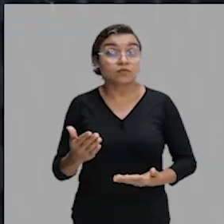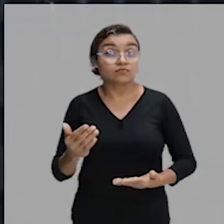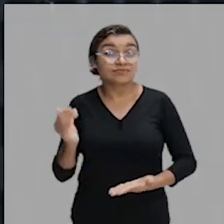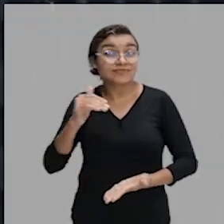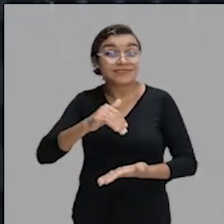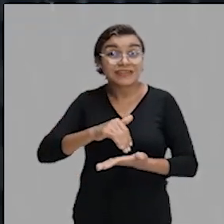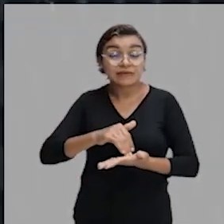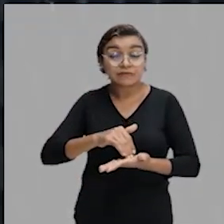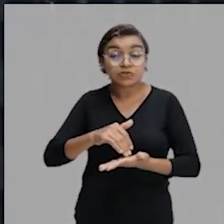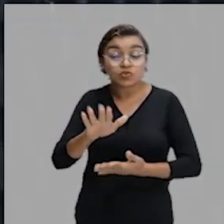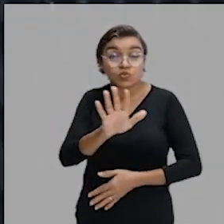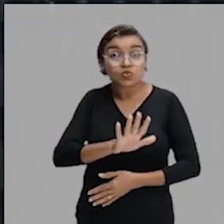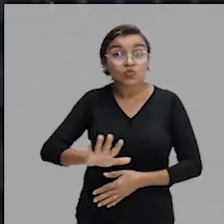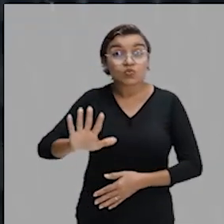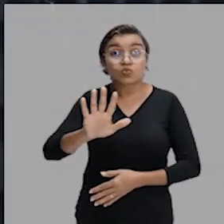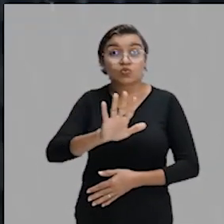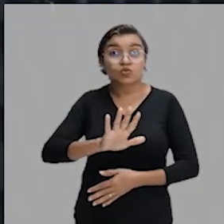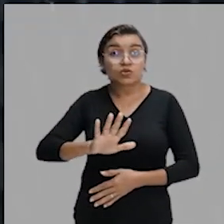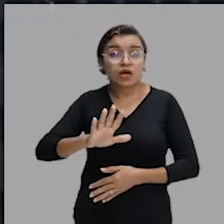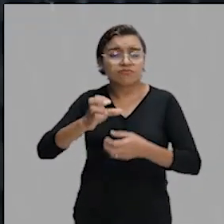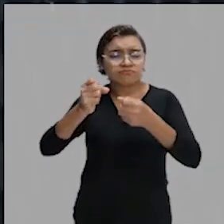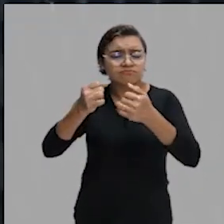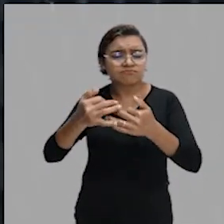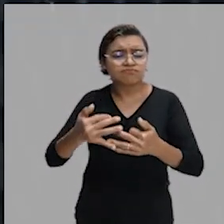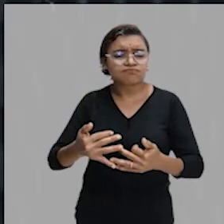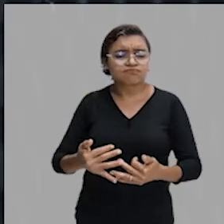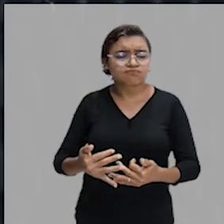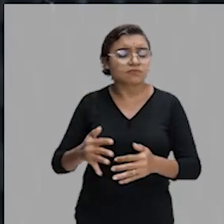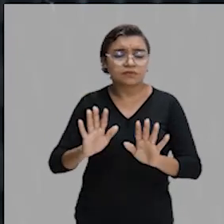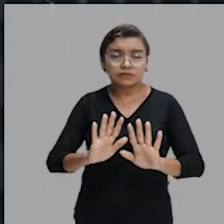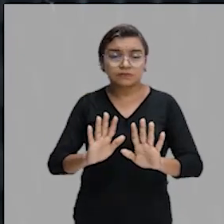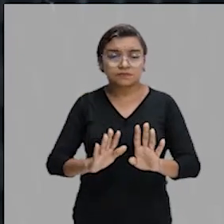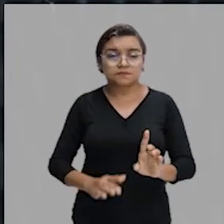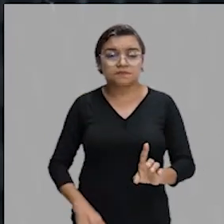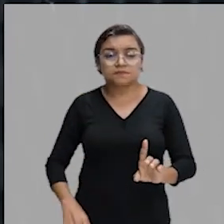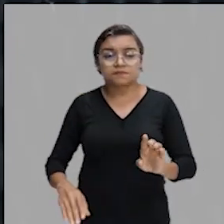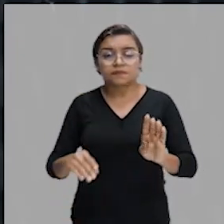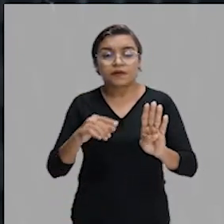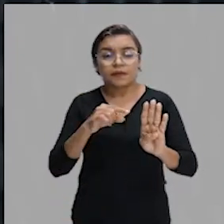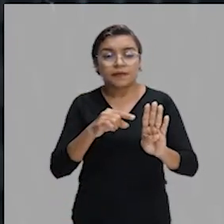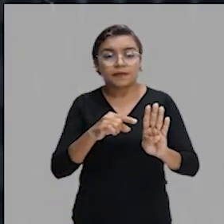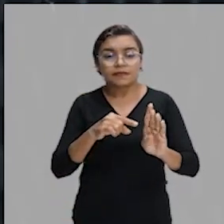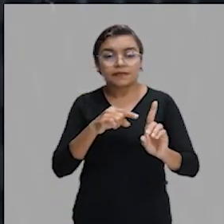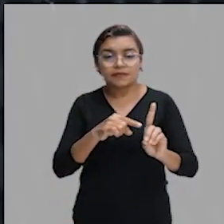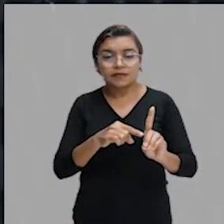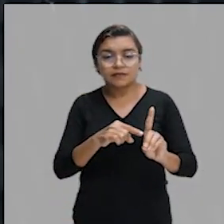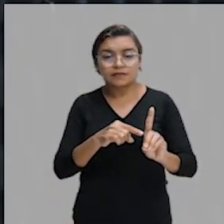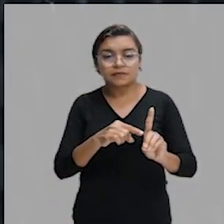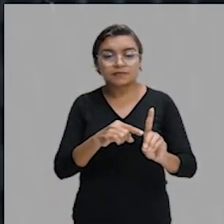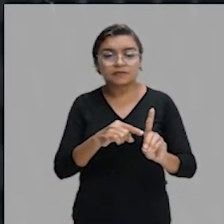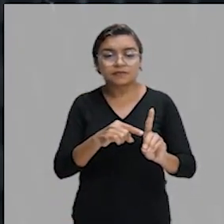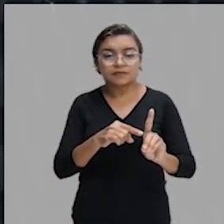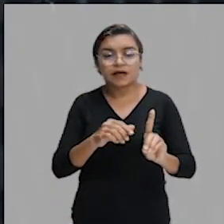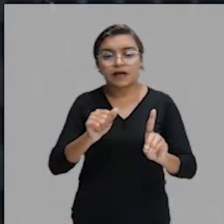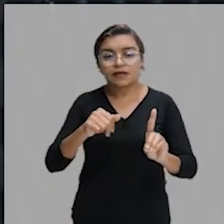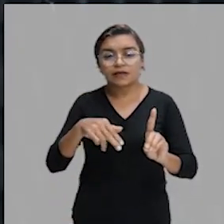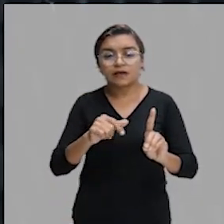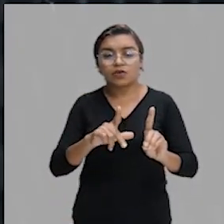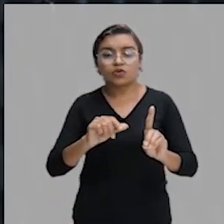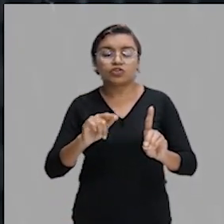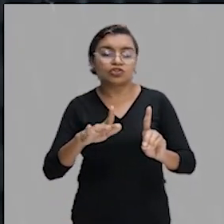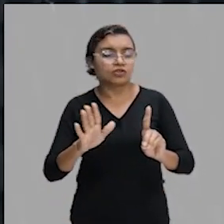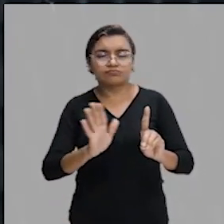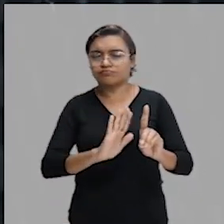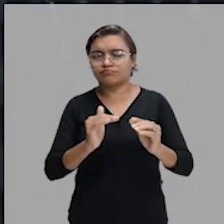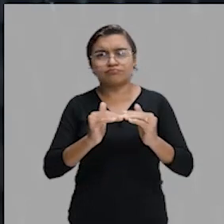geral, faço generalizações, não é dedução necessariamente. Analogia, não é. Indução, olha aqui, ó. A indução